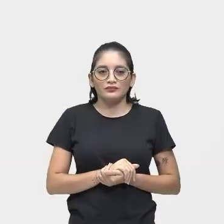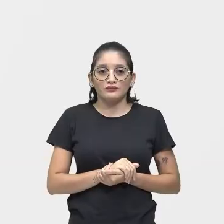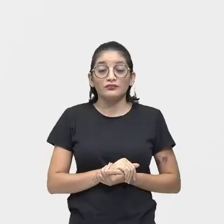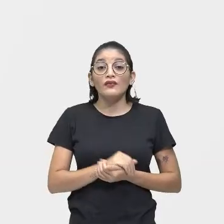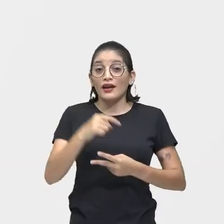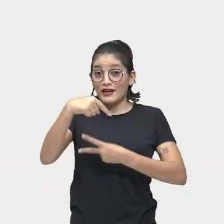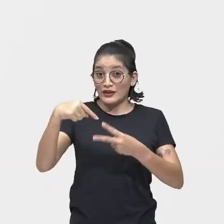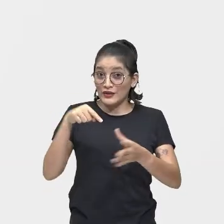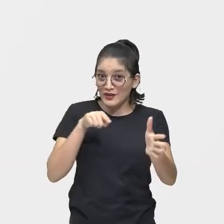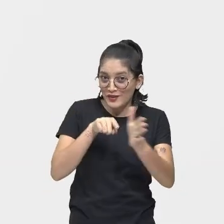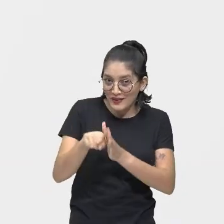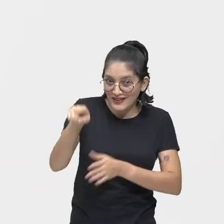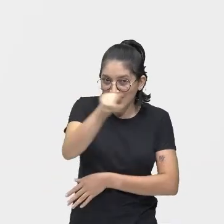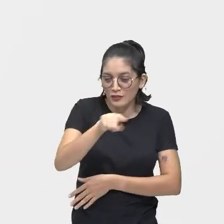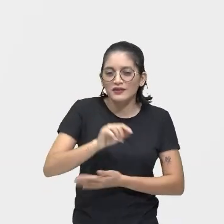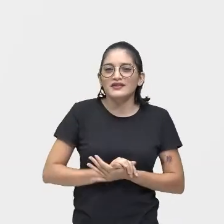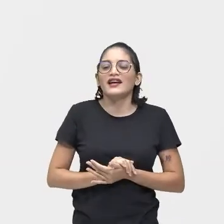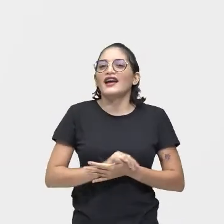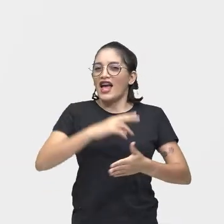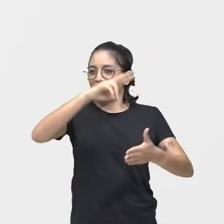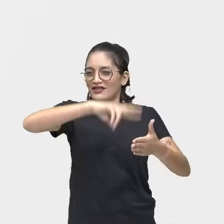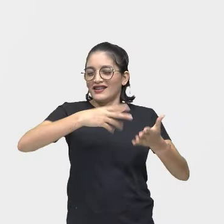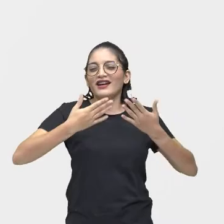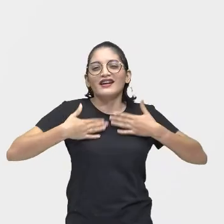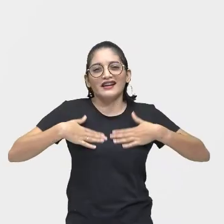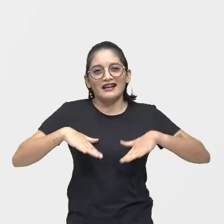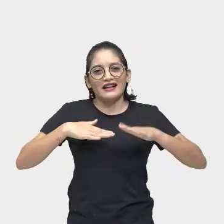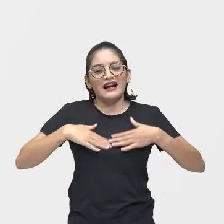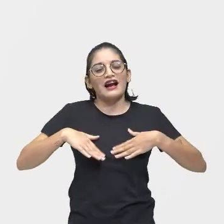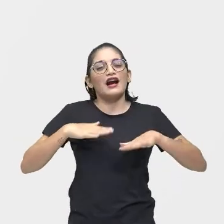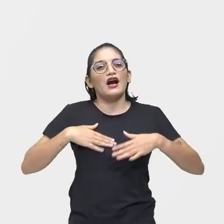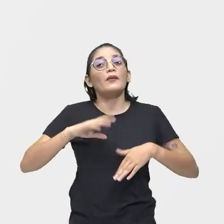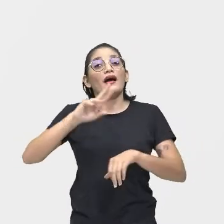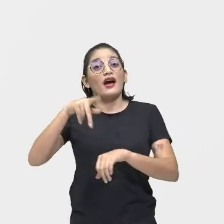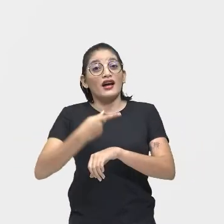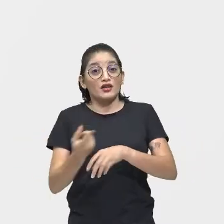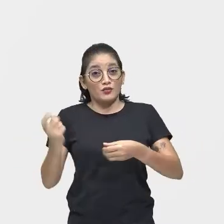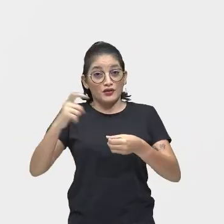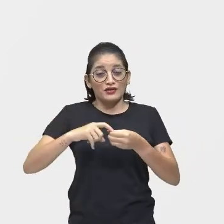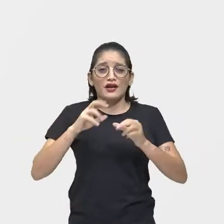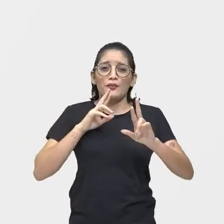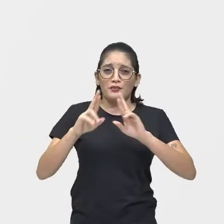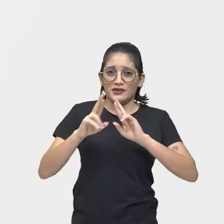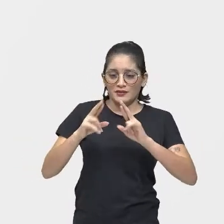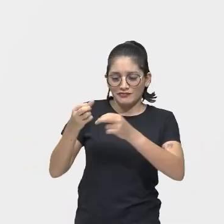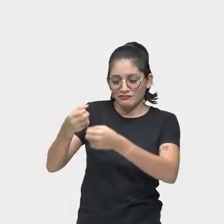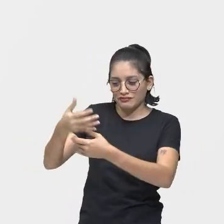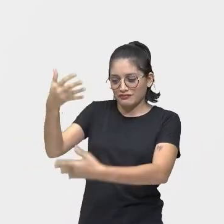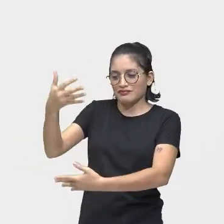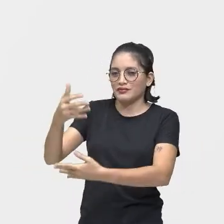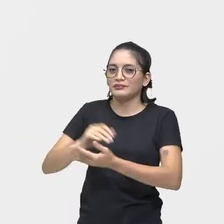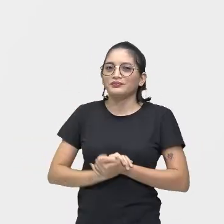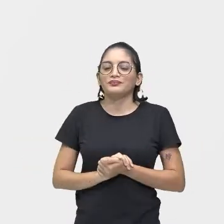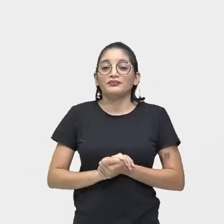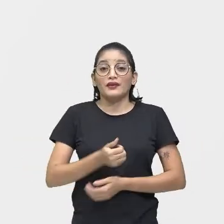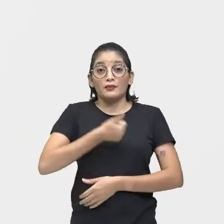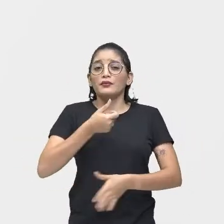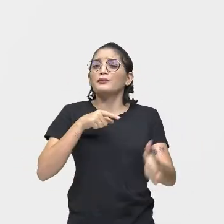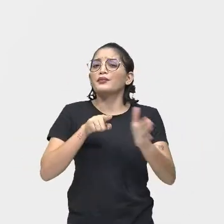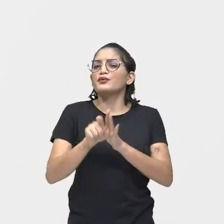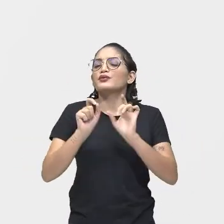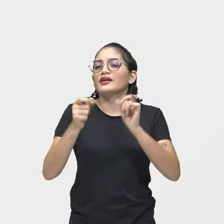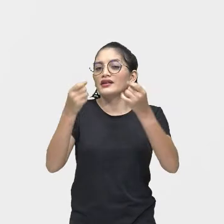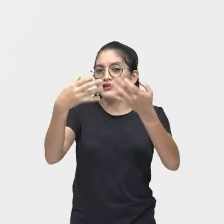Duas questões para a gente, vou ler com calma, daqui a pouco eu vou voltar para a gente responder no chat. A primeira questão fala o